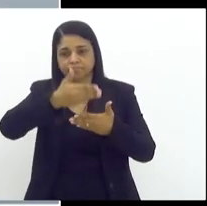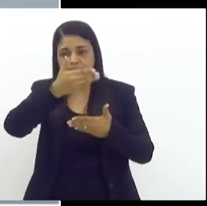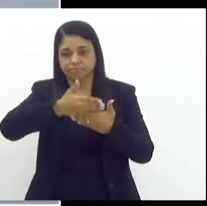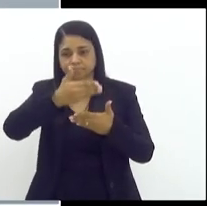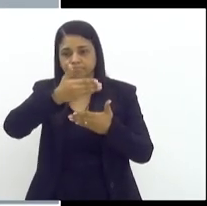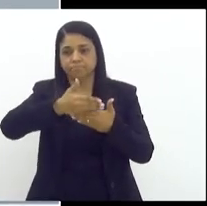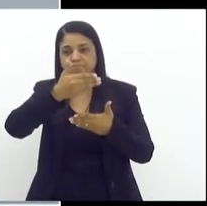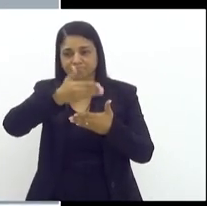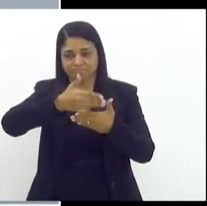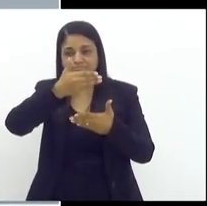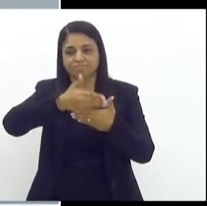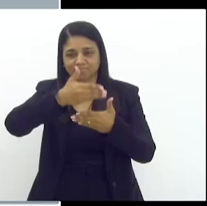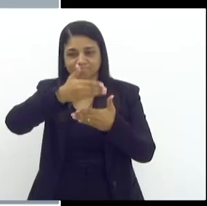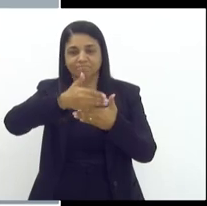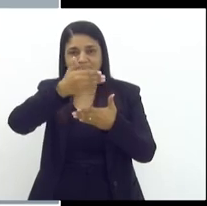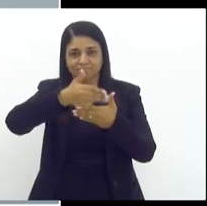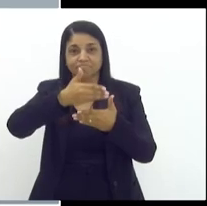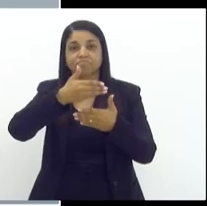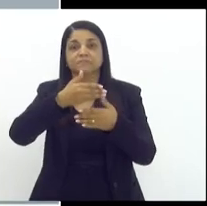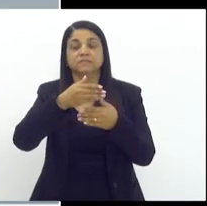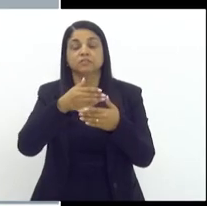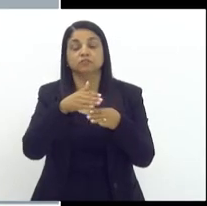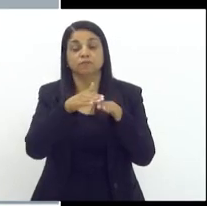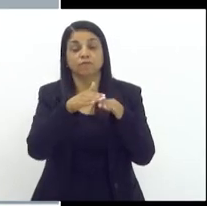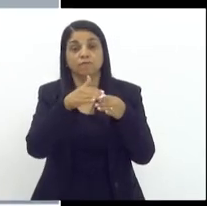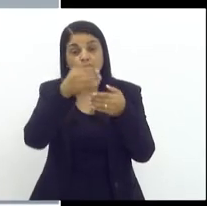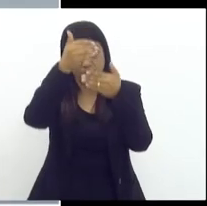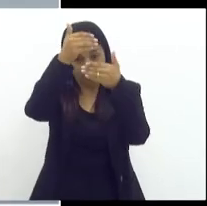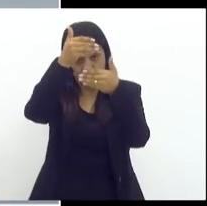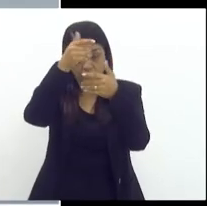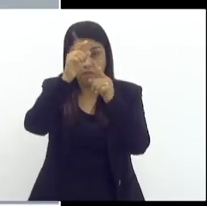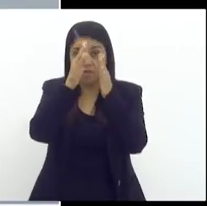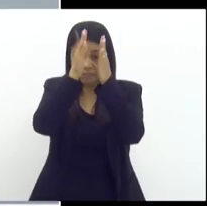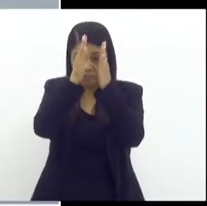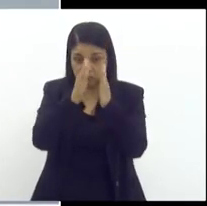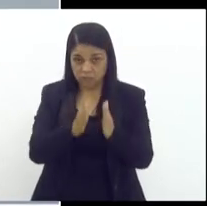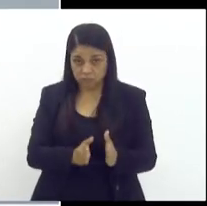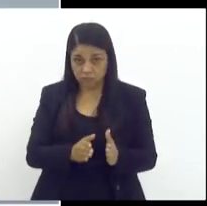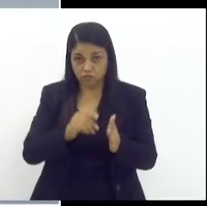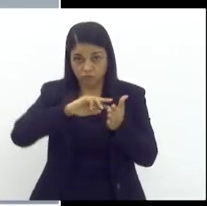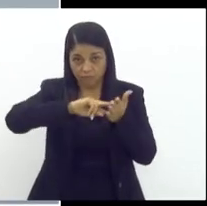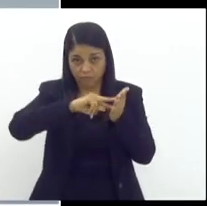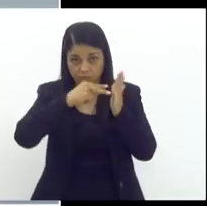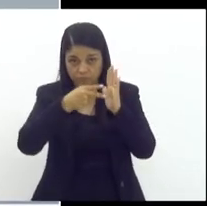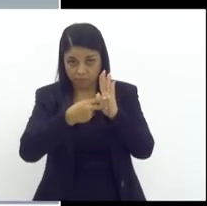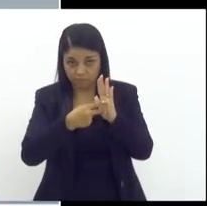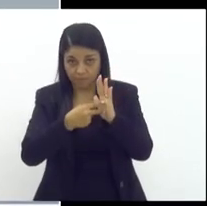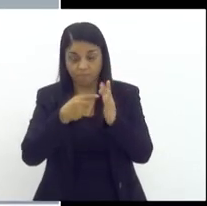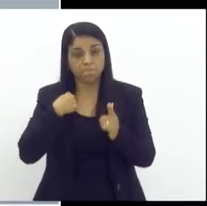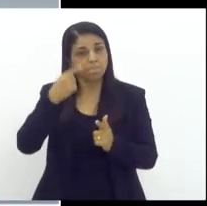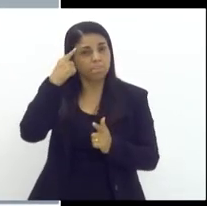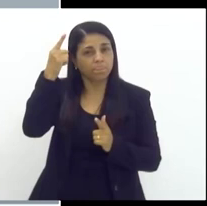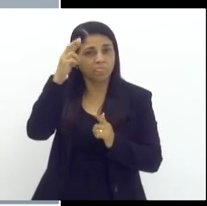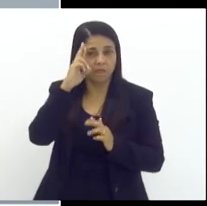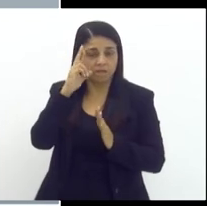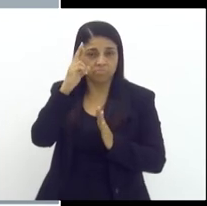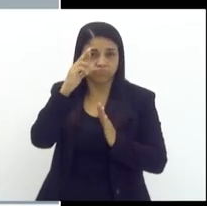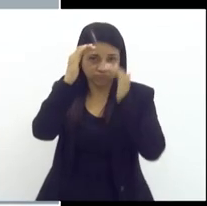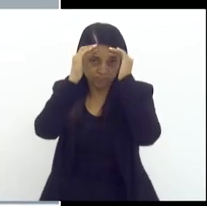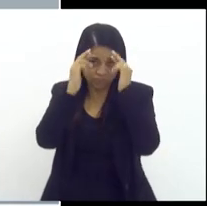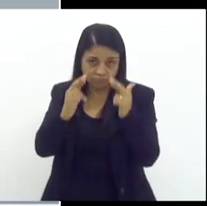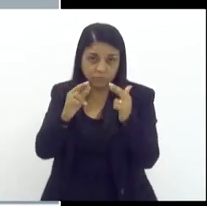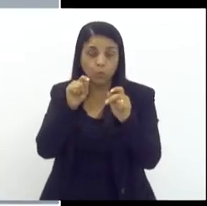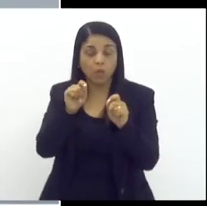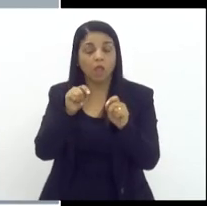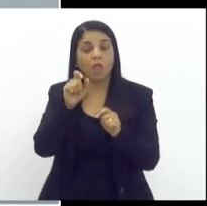e no sentido vertical diz respeito a ideia de que aqueles com maior capacidade de pagamento